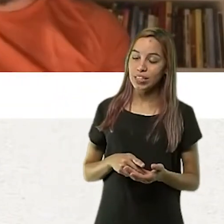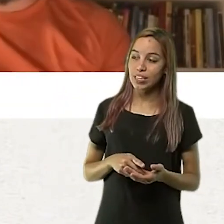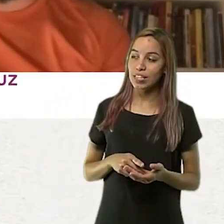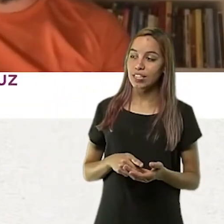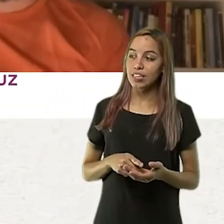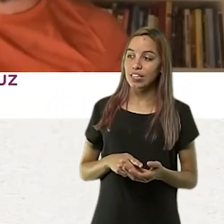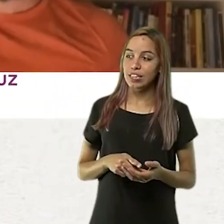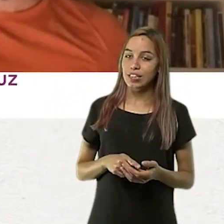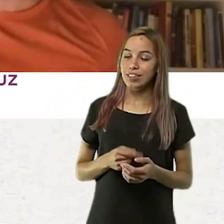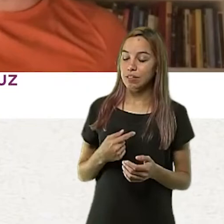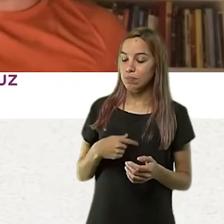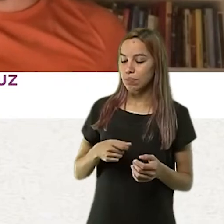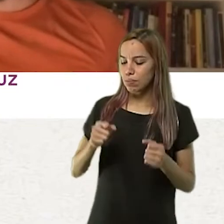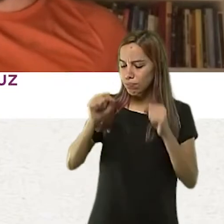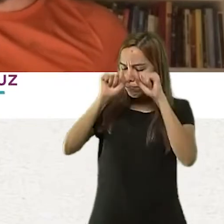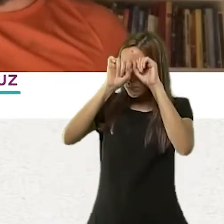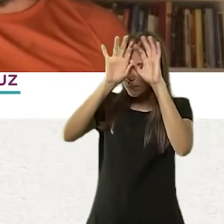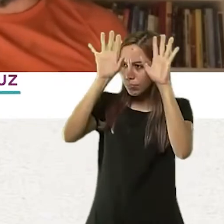certos.